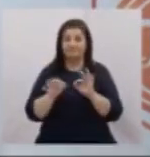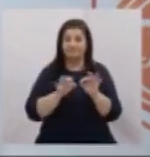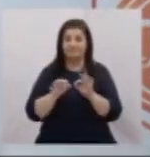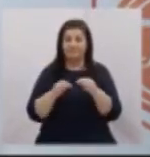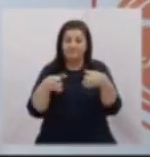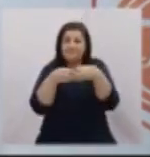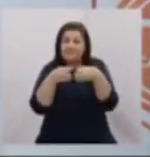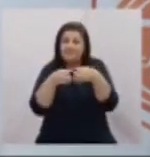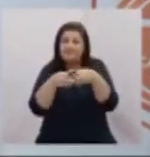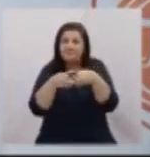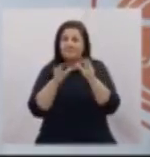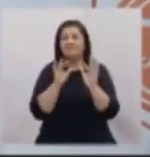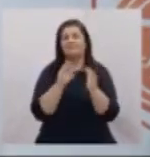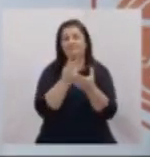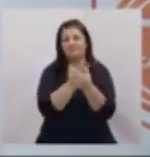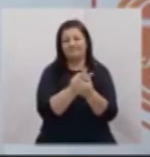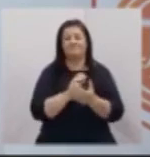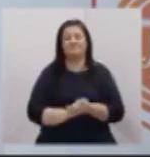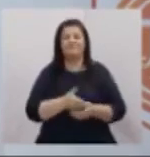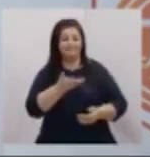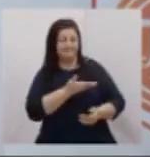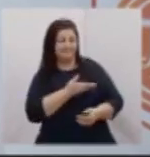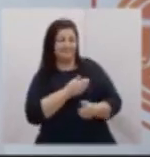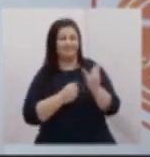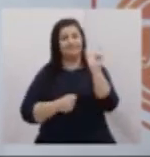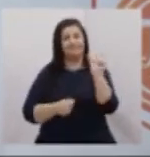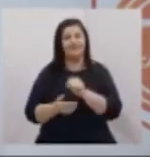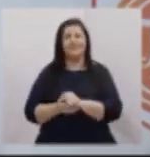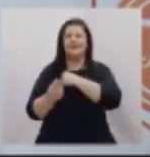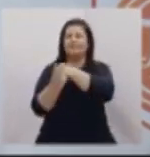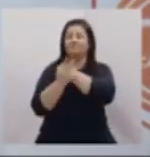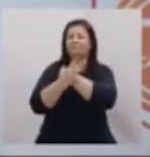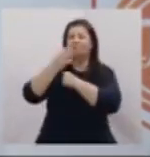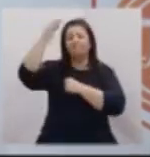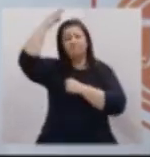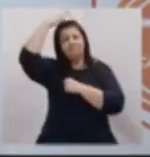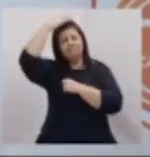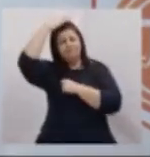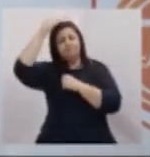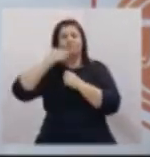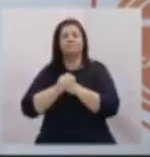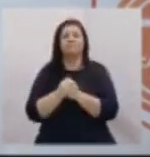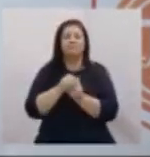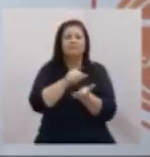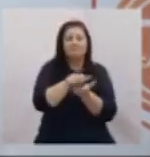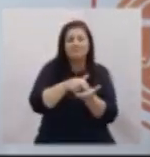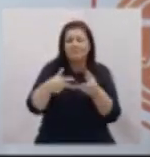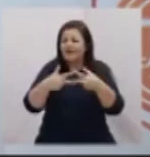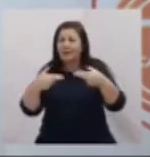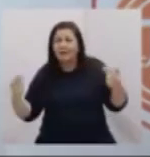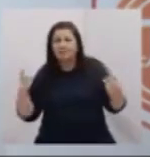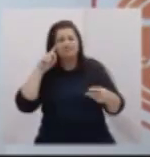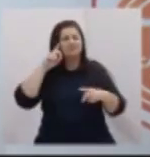parte, Amigos da Palavra, que dá um respaldo espiritual, que compartilha questões do dia a dia,